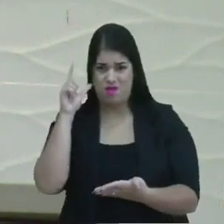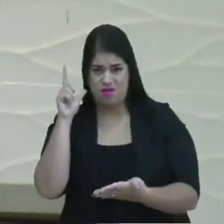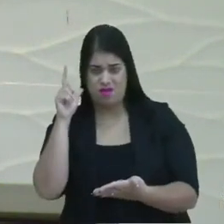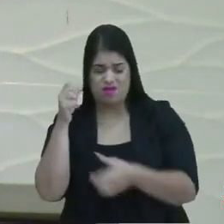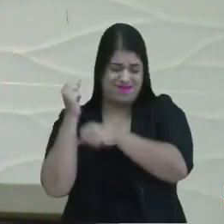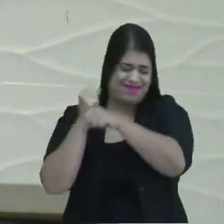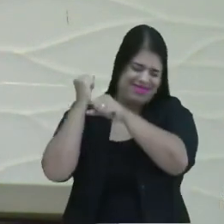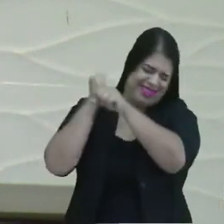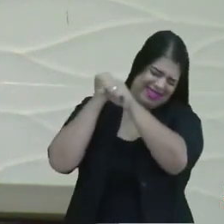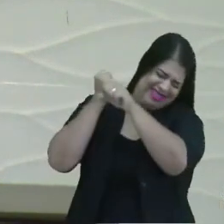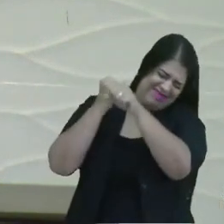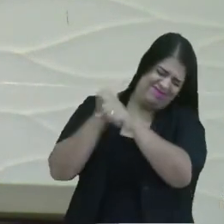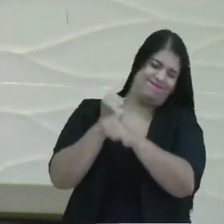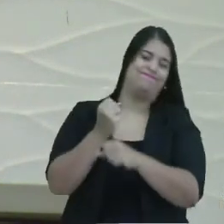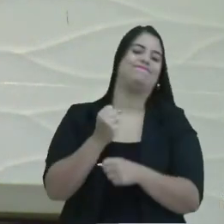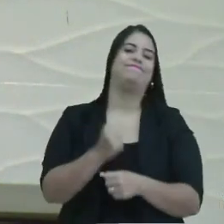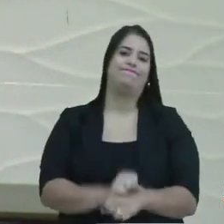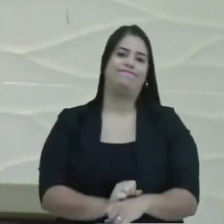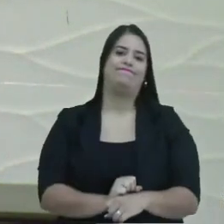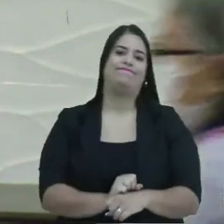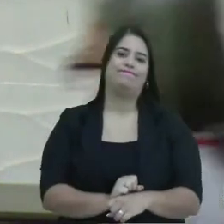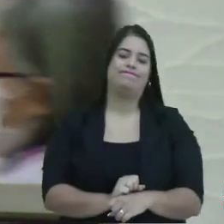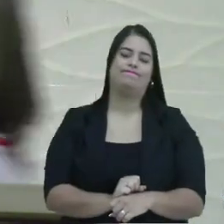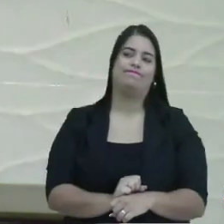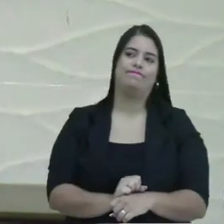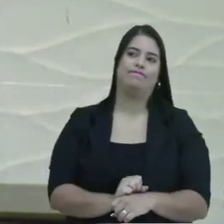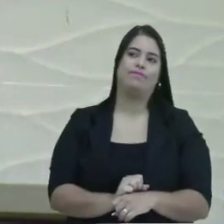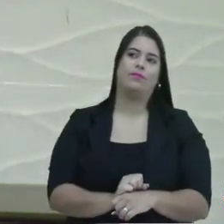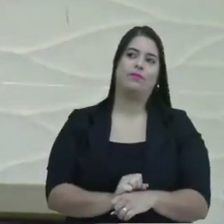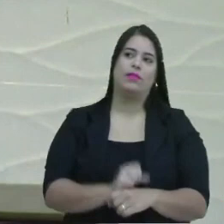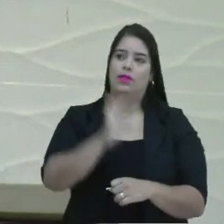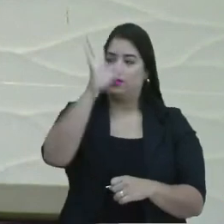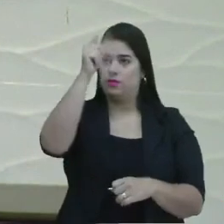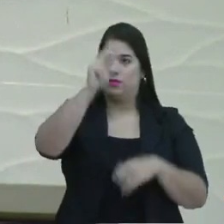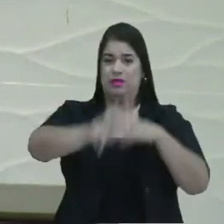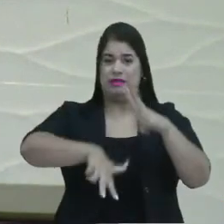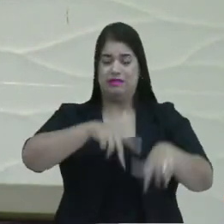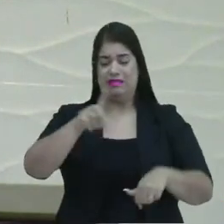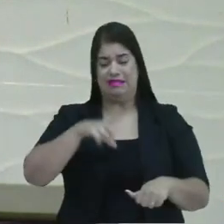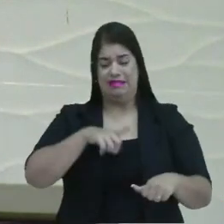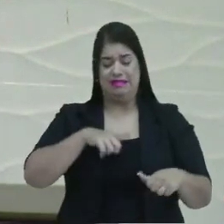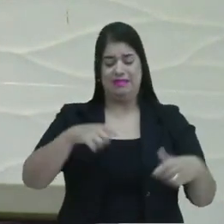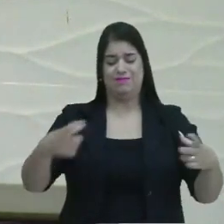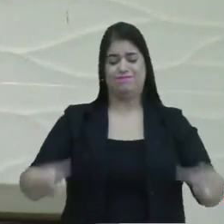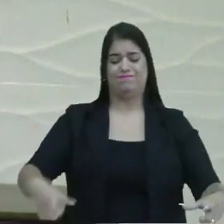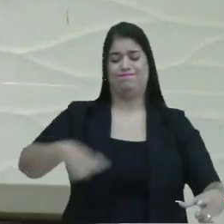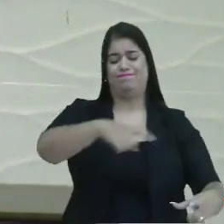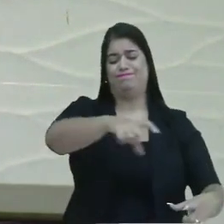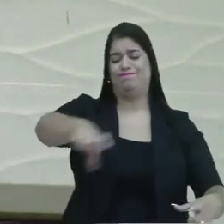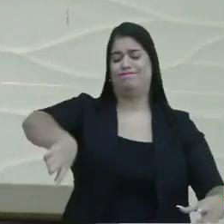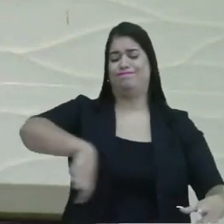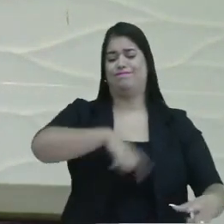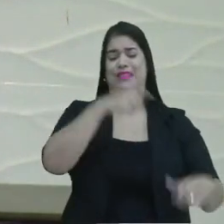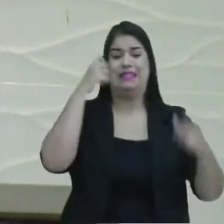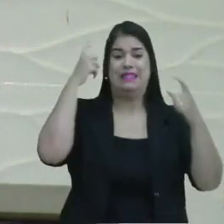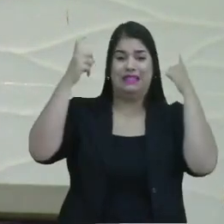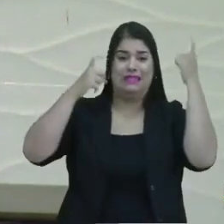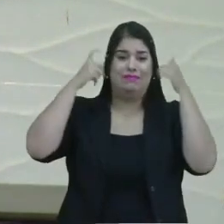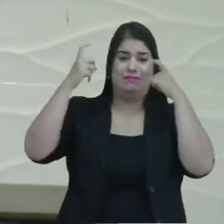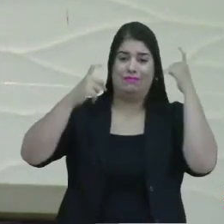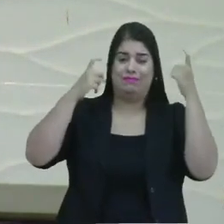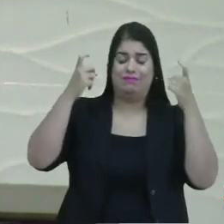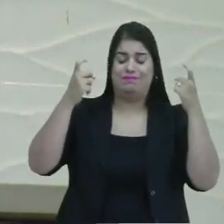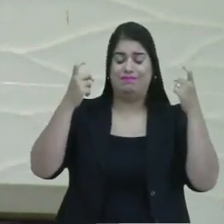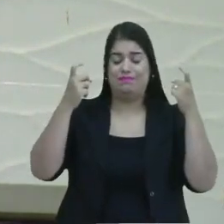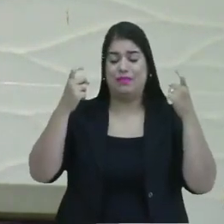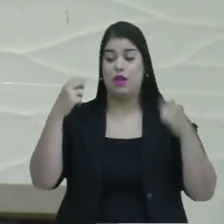três anos, mas sim, há décadas que vem em nosso município os buracos tirando sossego. E a gente, mais uma vez, vem